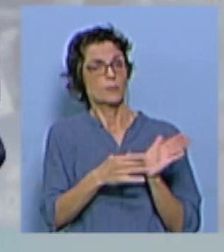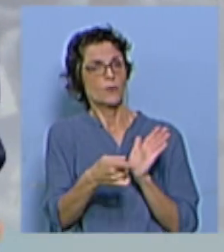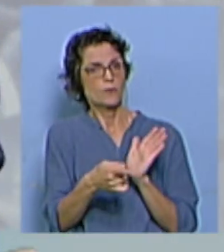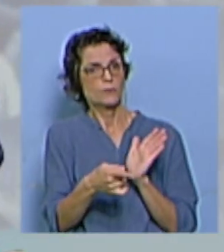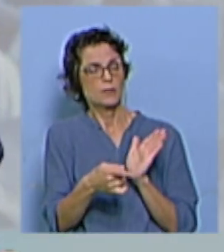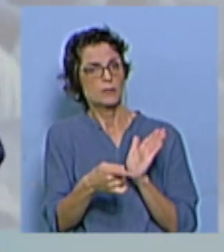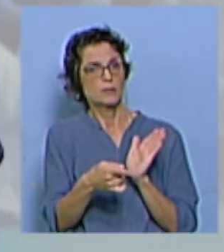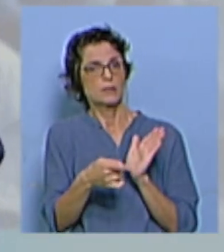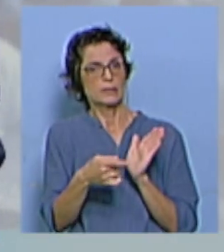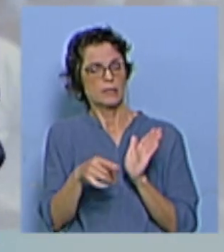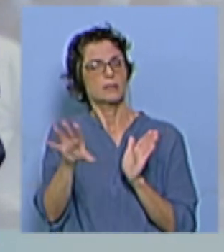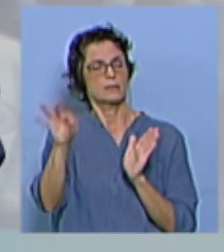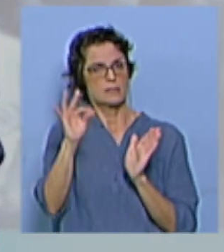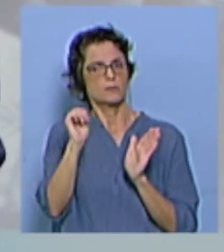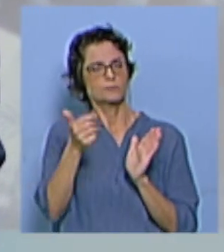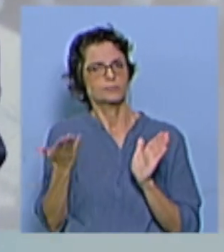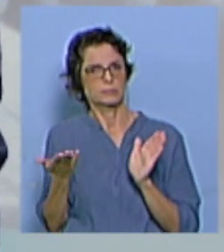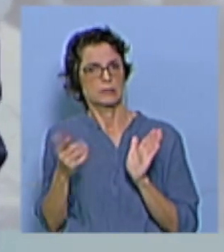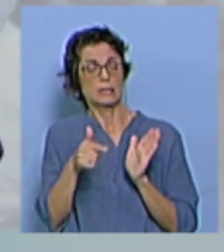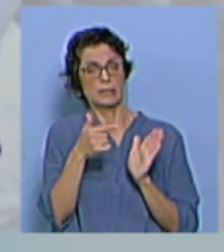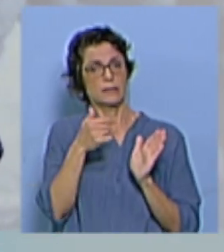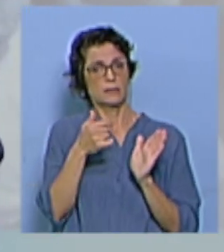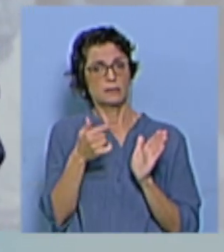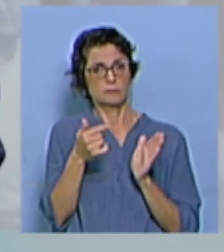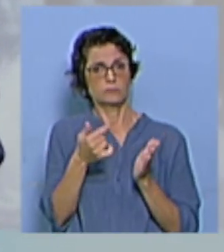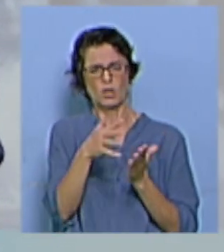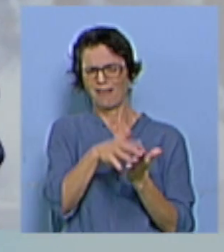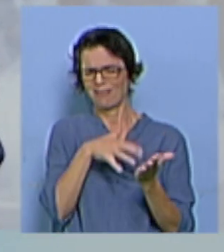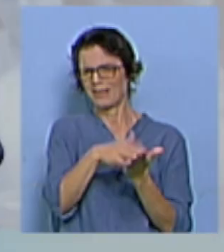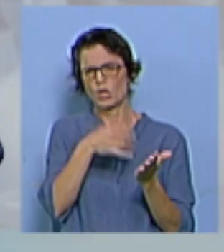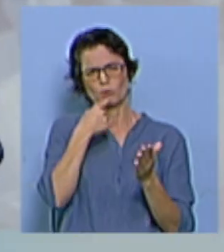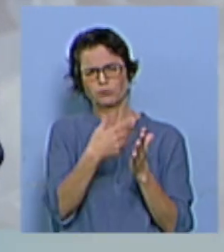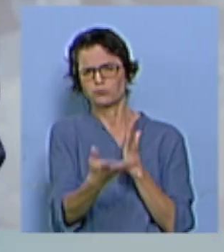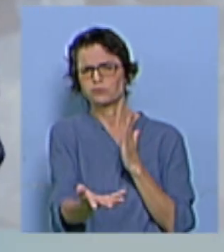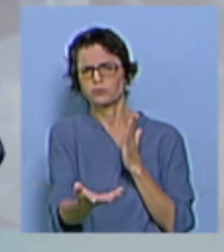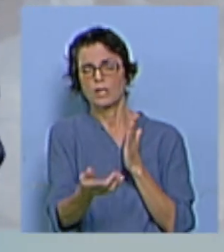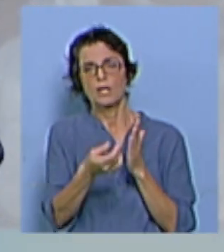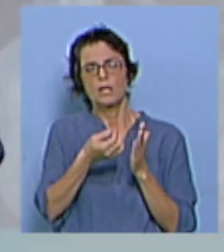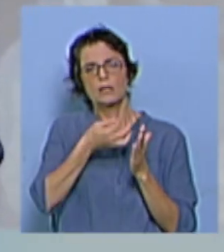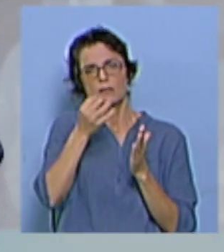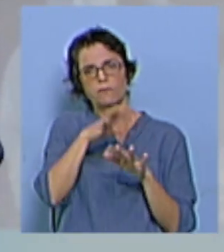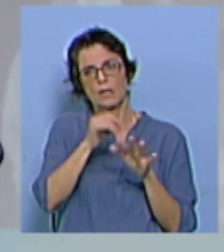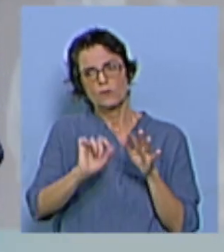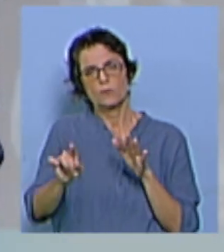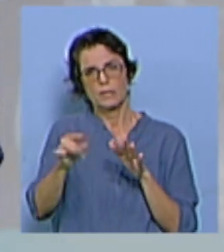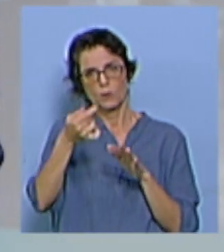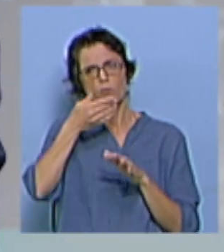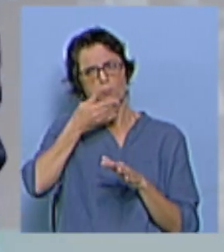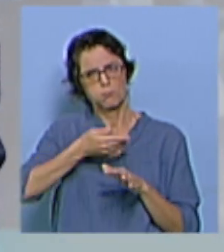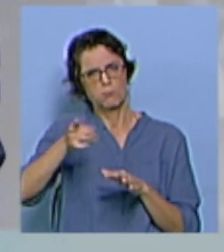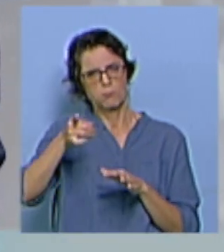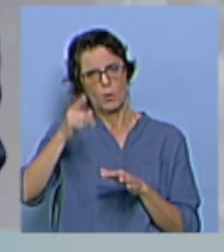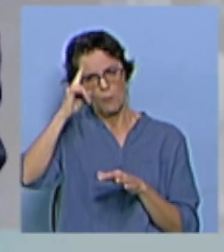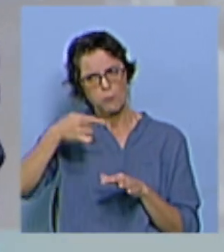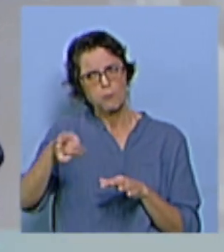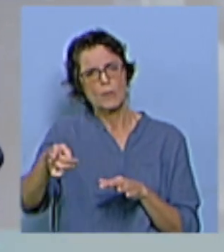o sábio de Israel por excelência. Muitos dos textos sapienciais foram-lhe atribuídos pela tradição, não é